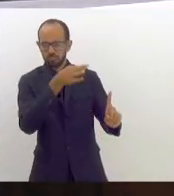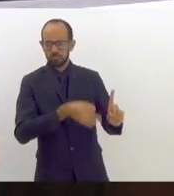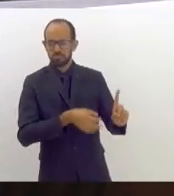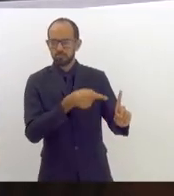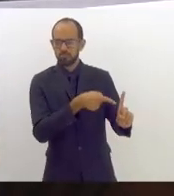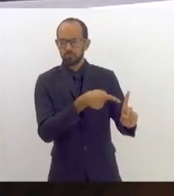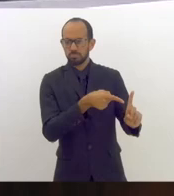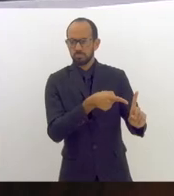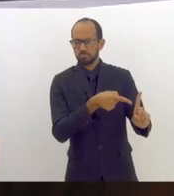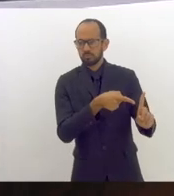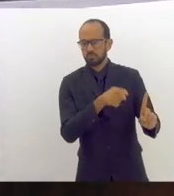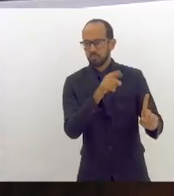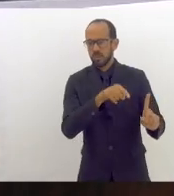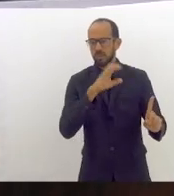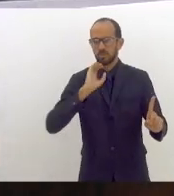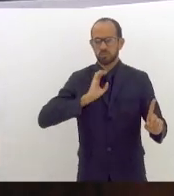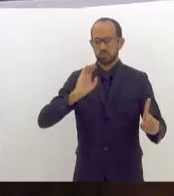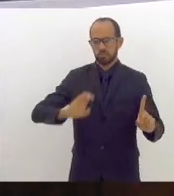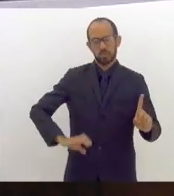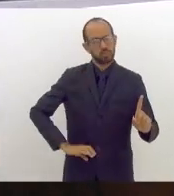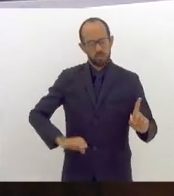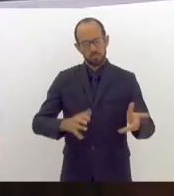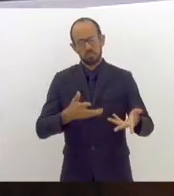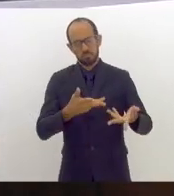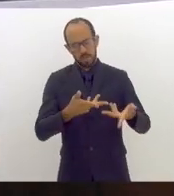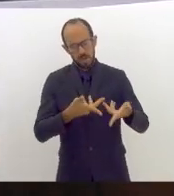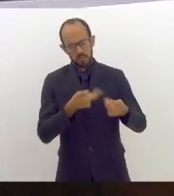enfim um cidadão Fantástico